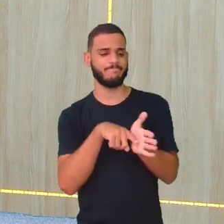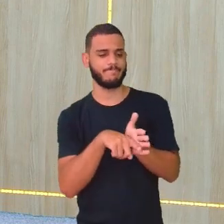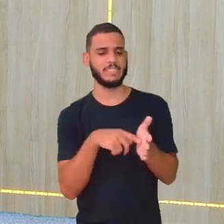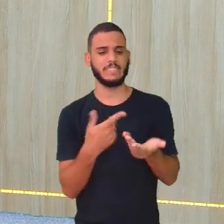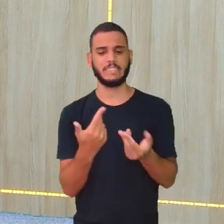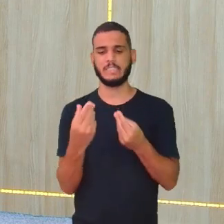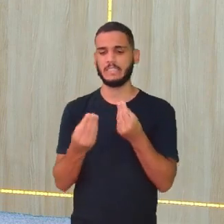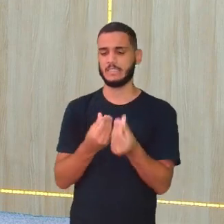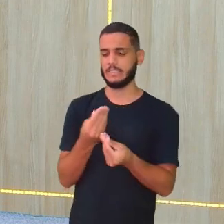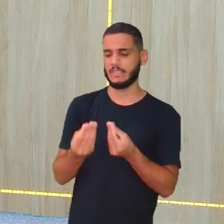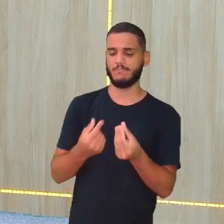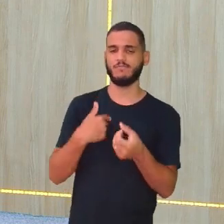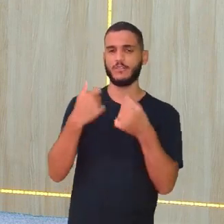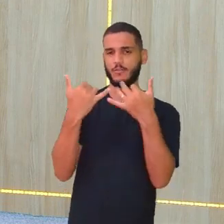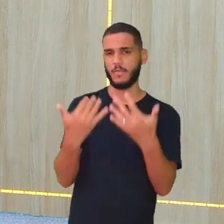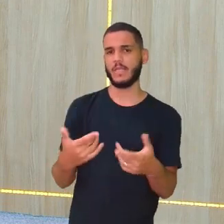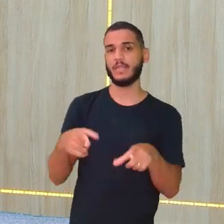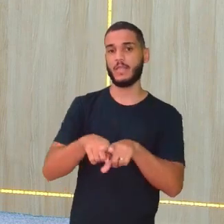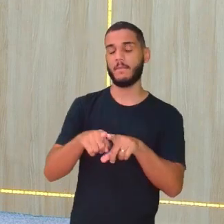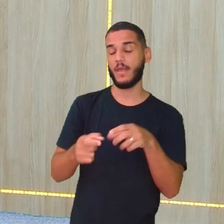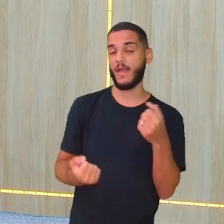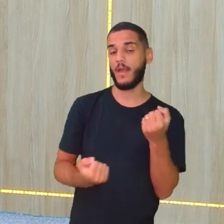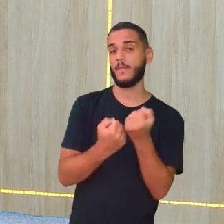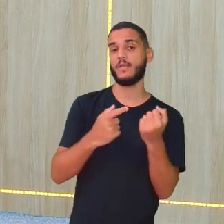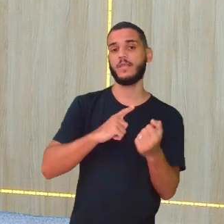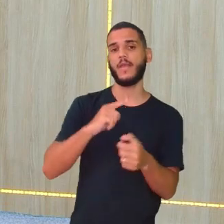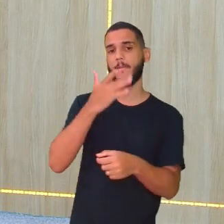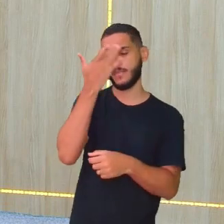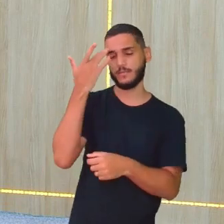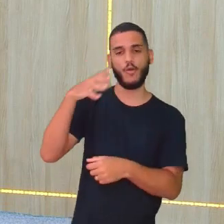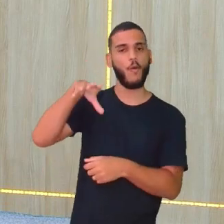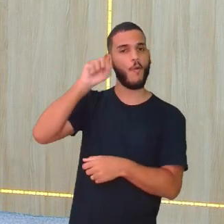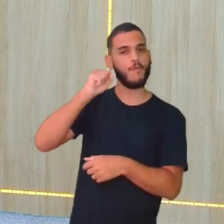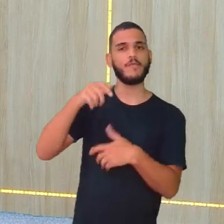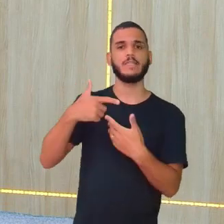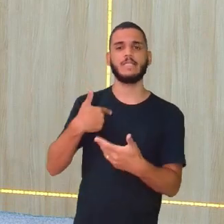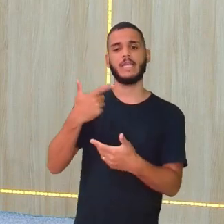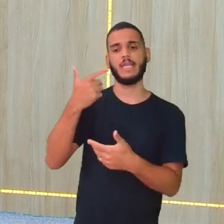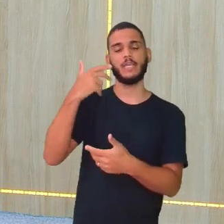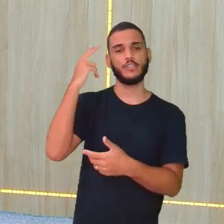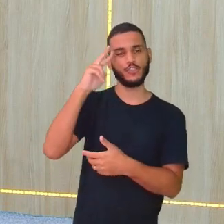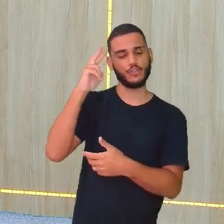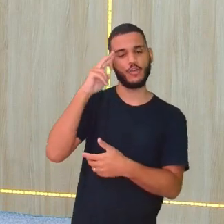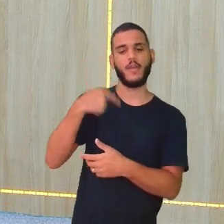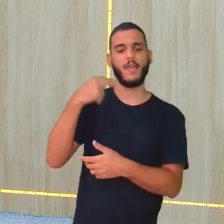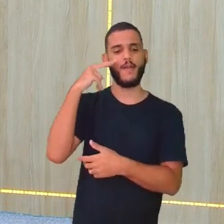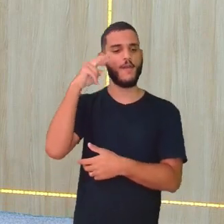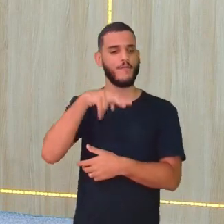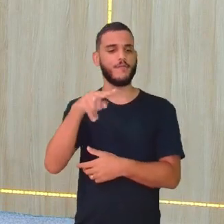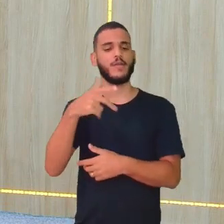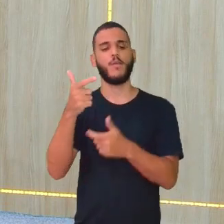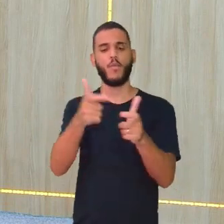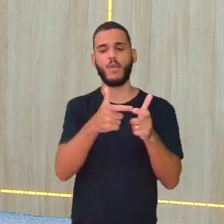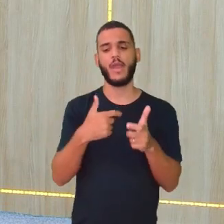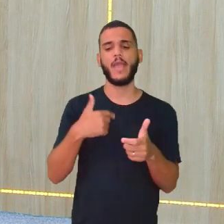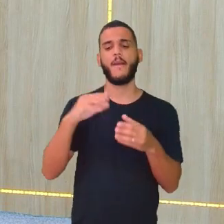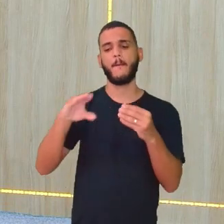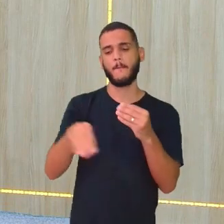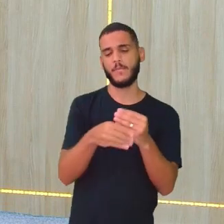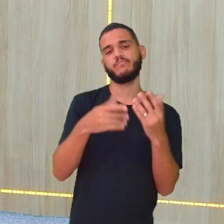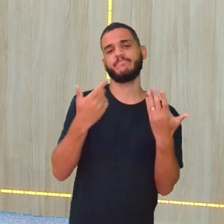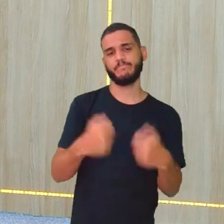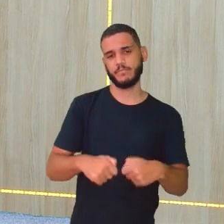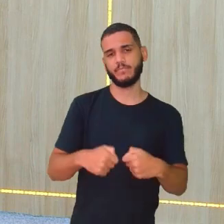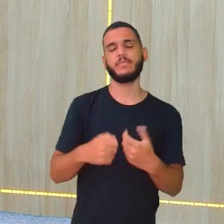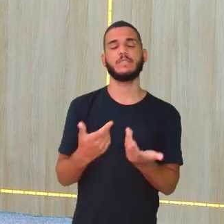mais, já vem contando também com o apoio dos ouvintes que mandam história, que dizem, olha, eu vi uma história em tal lugar e eu queria contribuir.